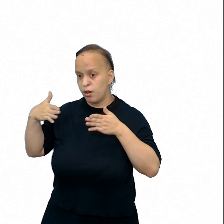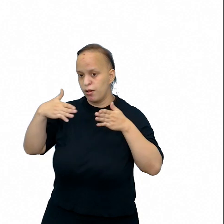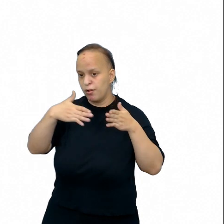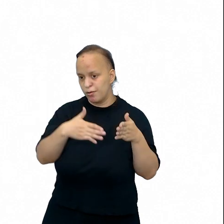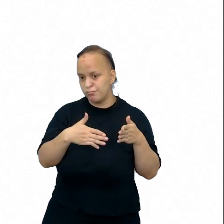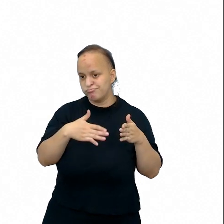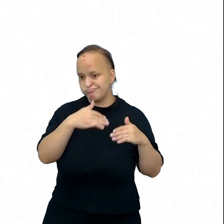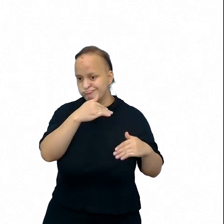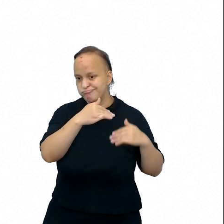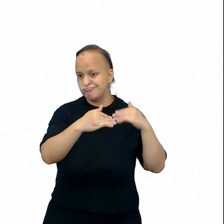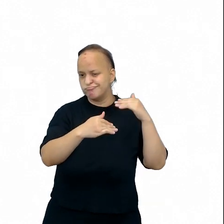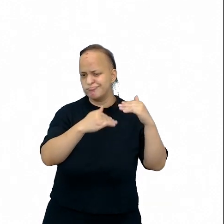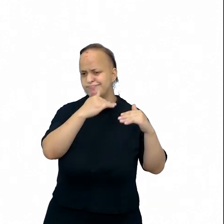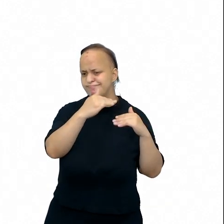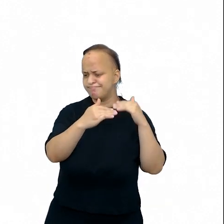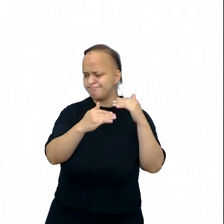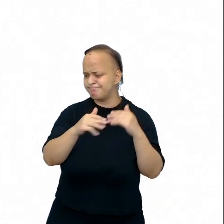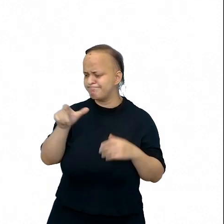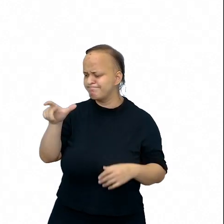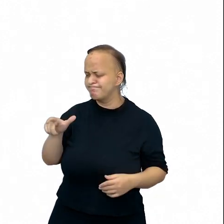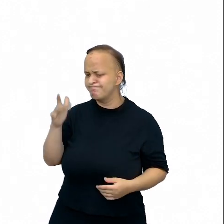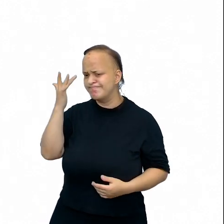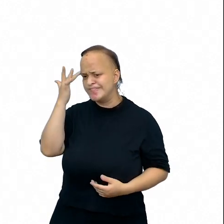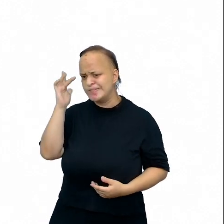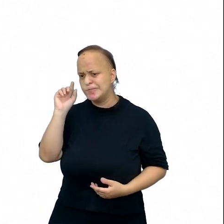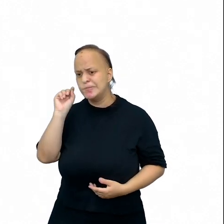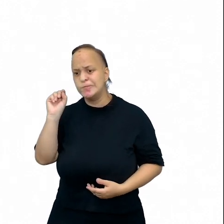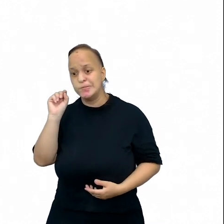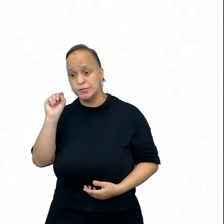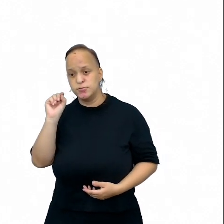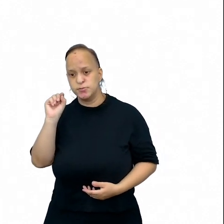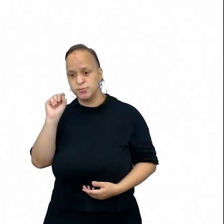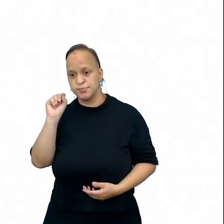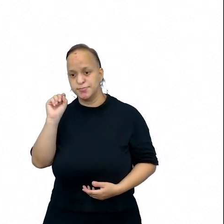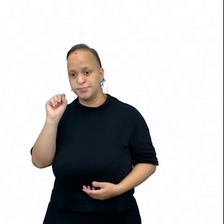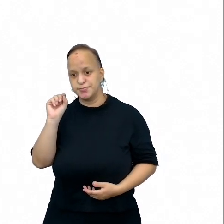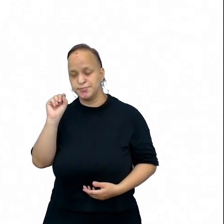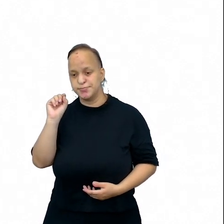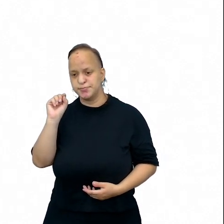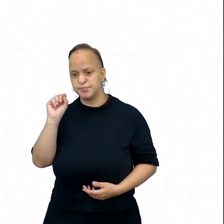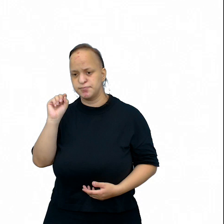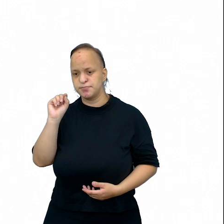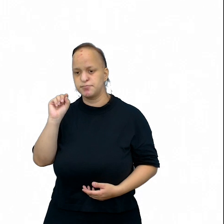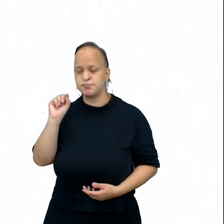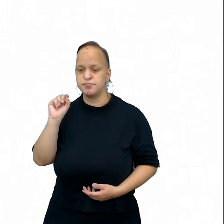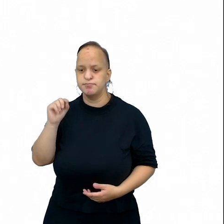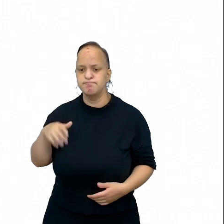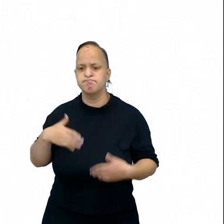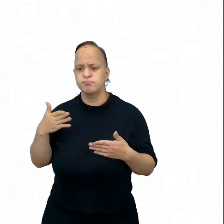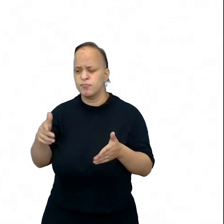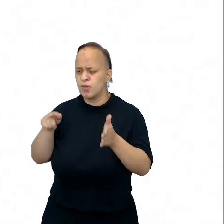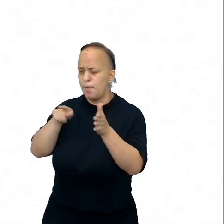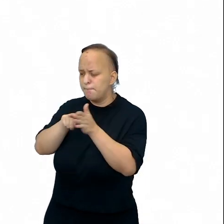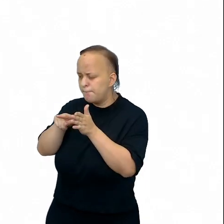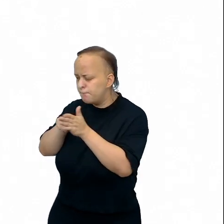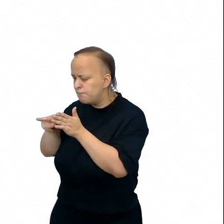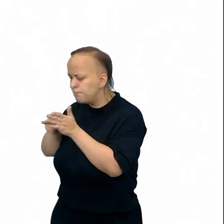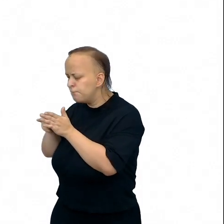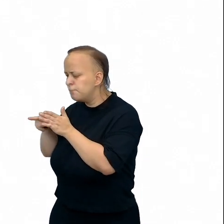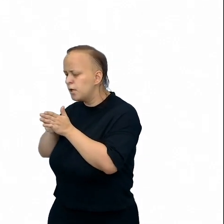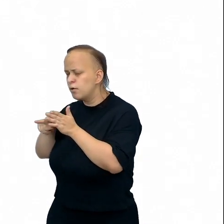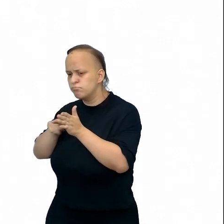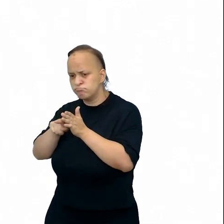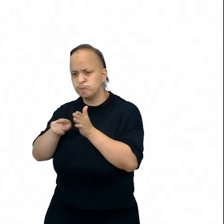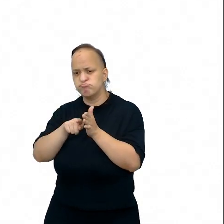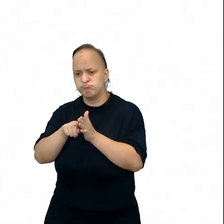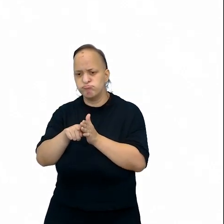local. Então, quem são esses personagens, né? Quem são essas pessoas da vida real? E então pesquisar os pronomes